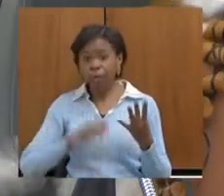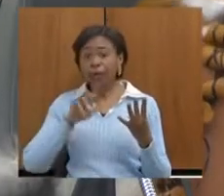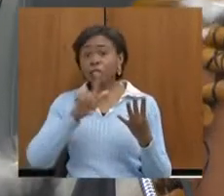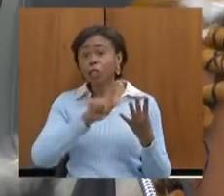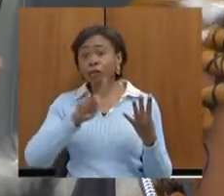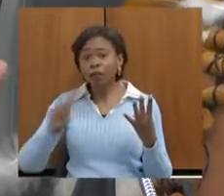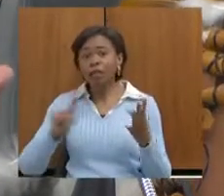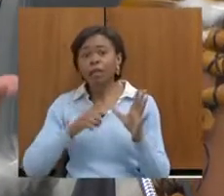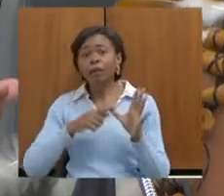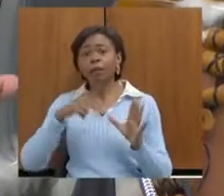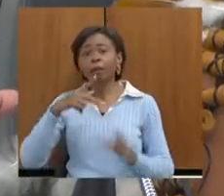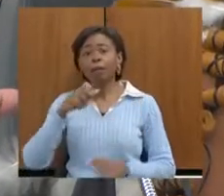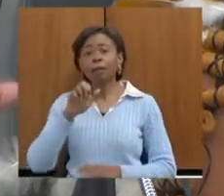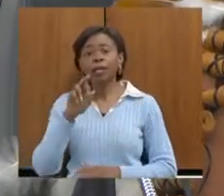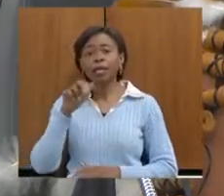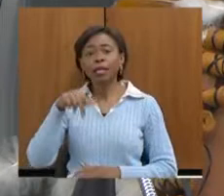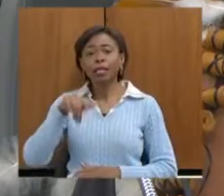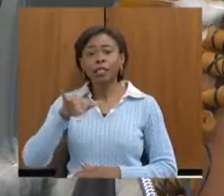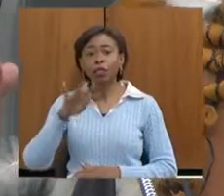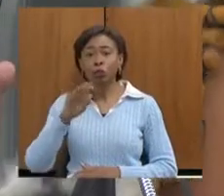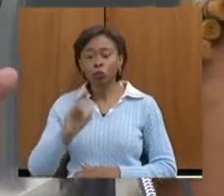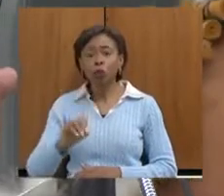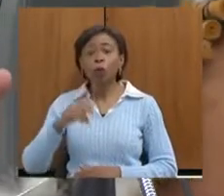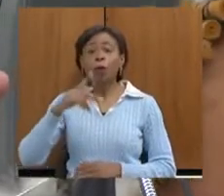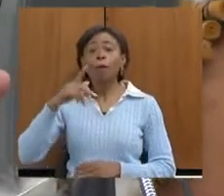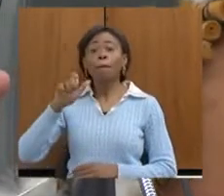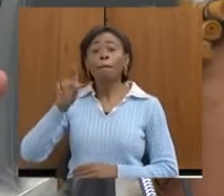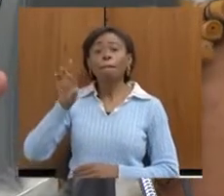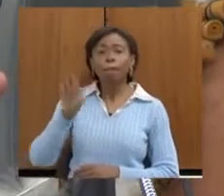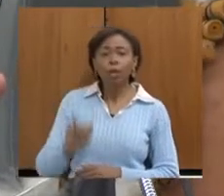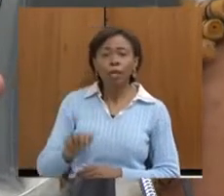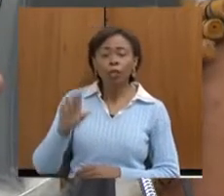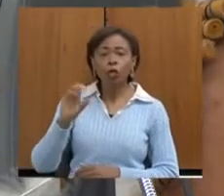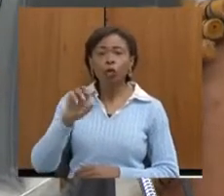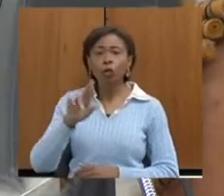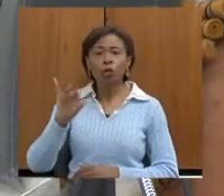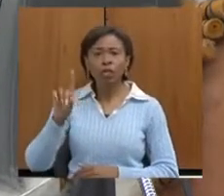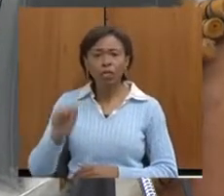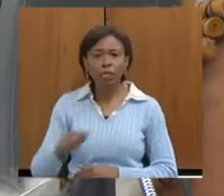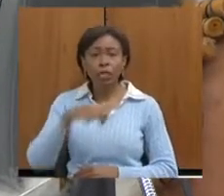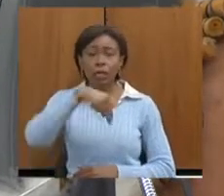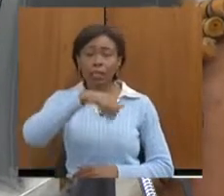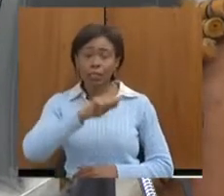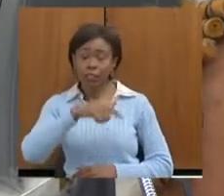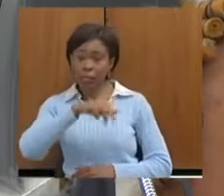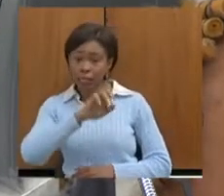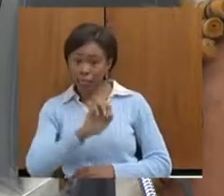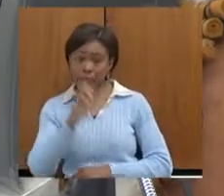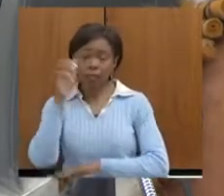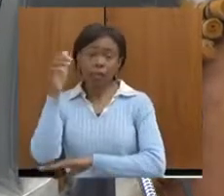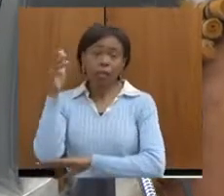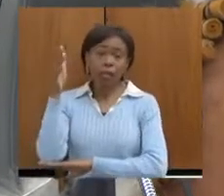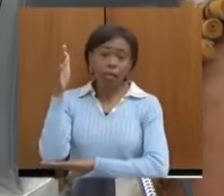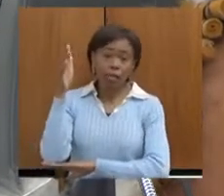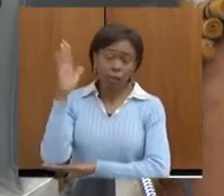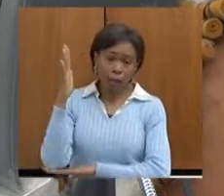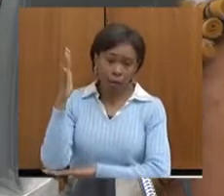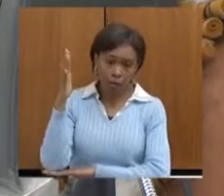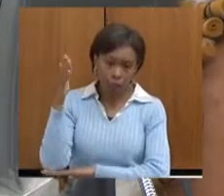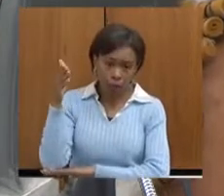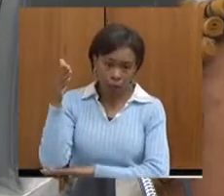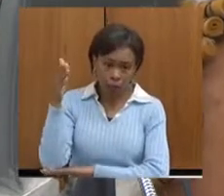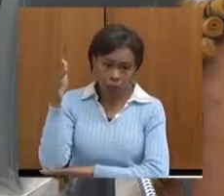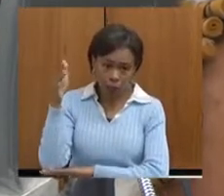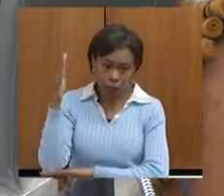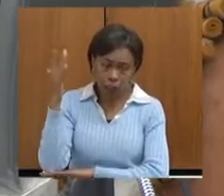periquito pedra corrida nac certo Ipatinga Mariana